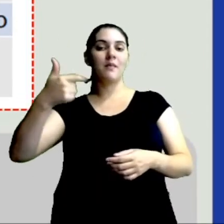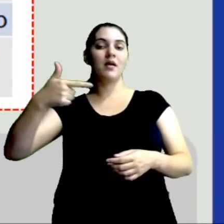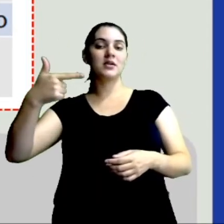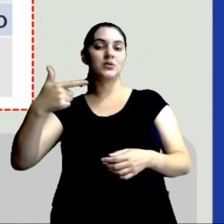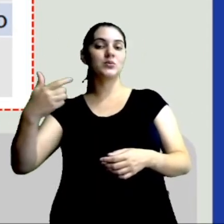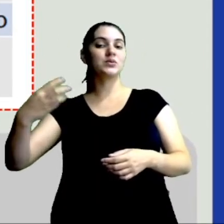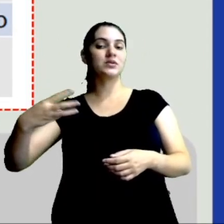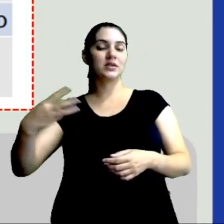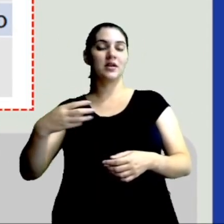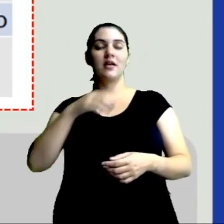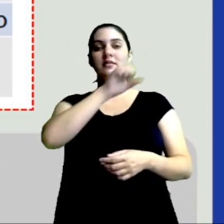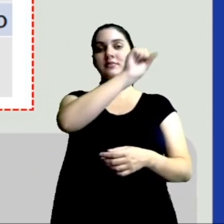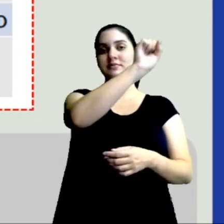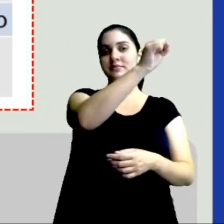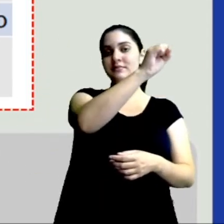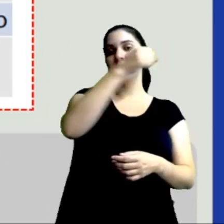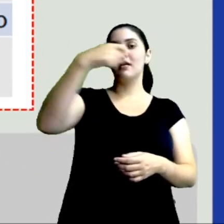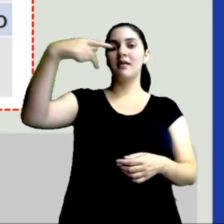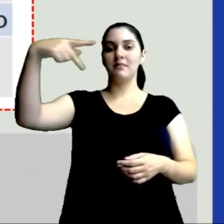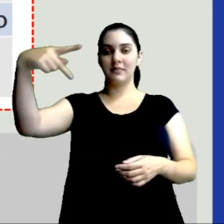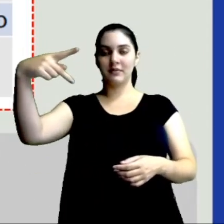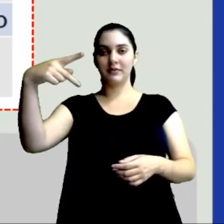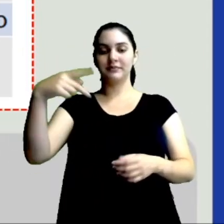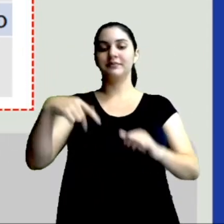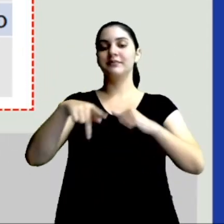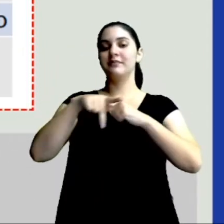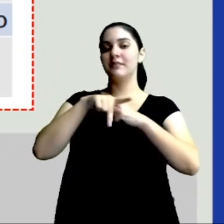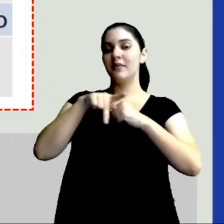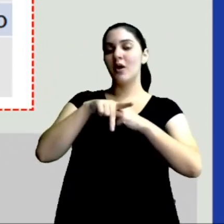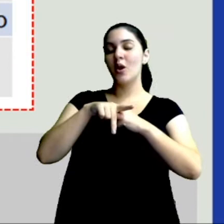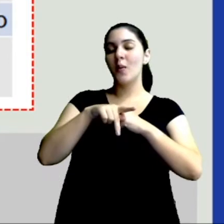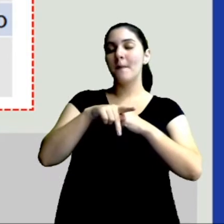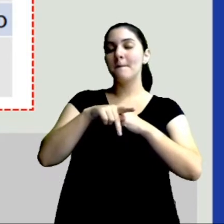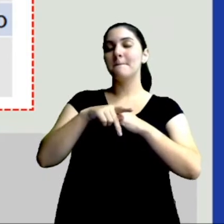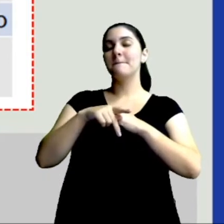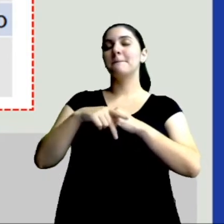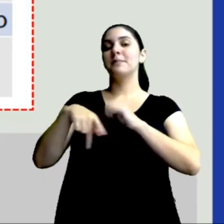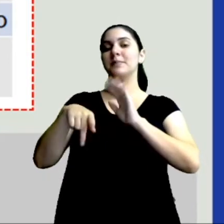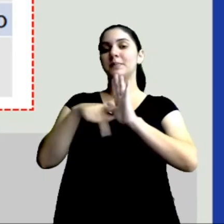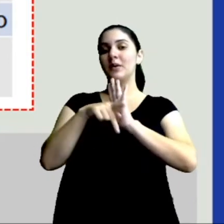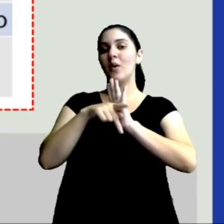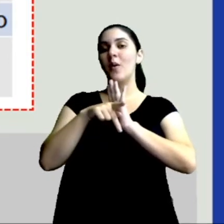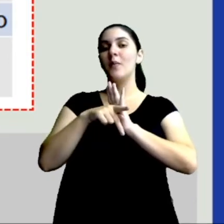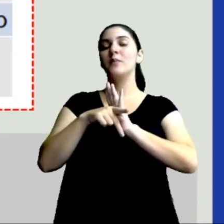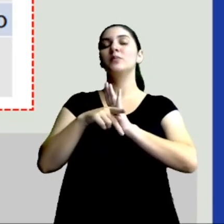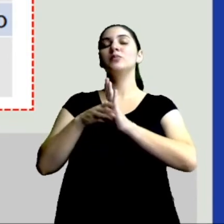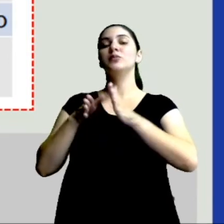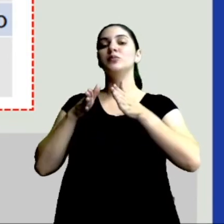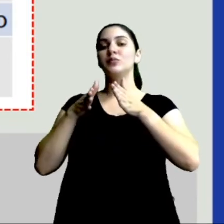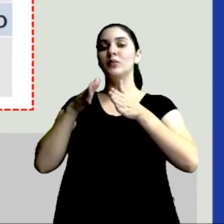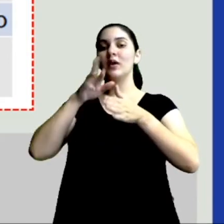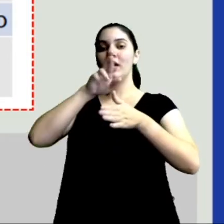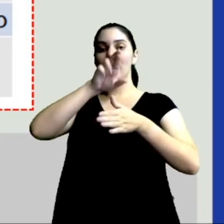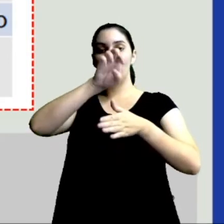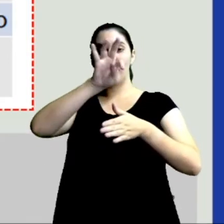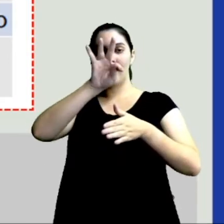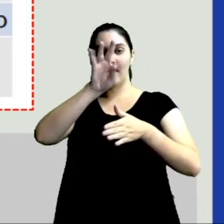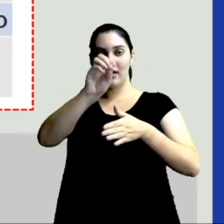do plural, certo? Pronome pessoal do caso reto, que são essas palavras, ó.